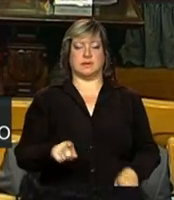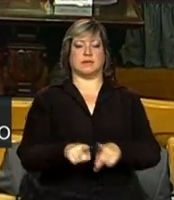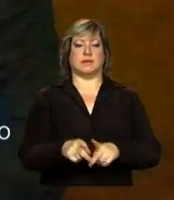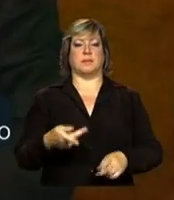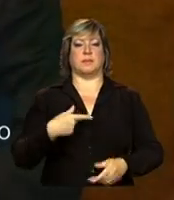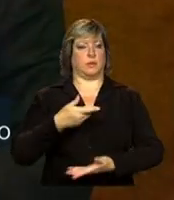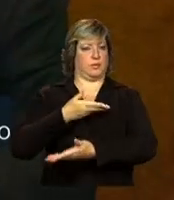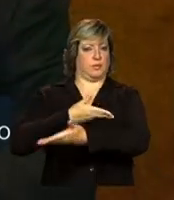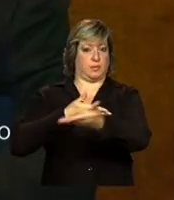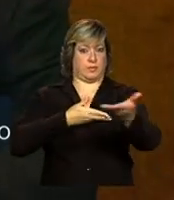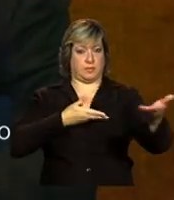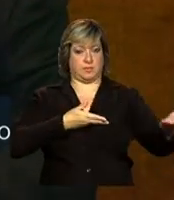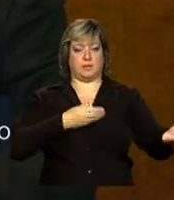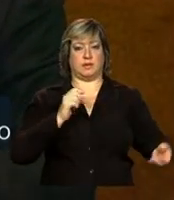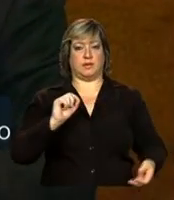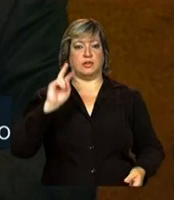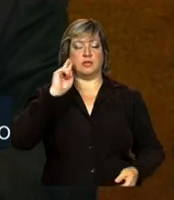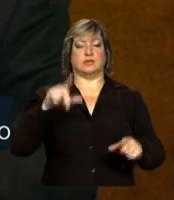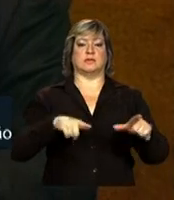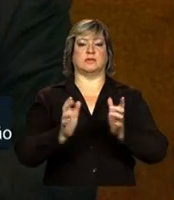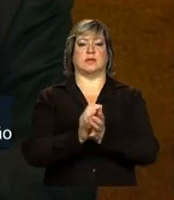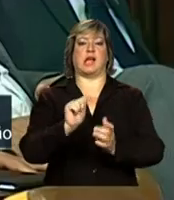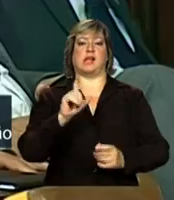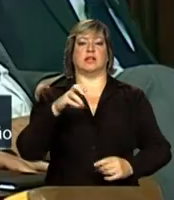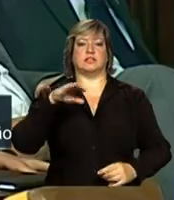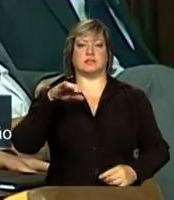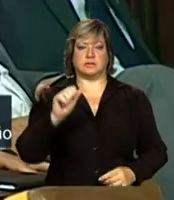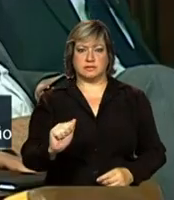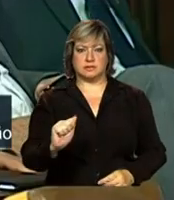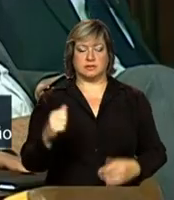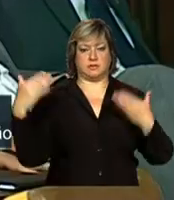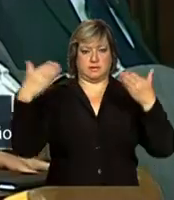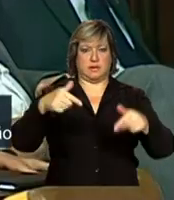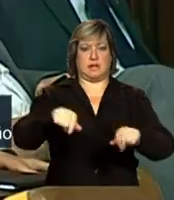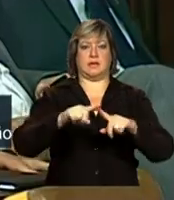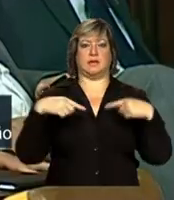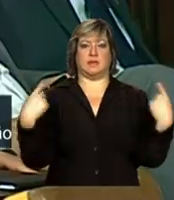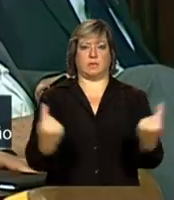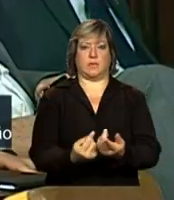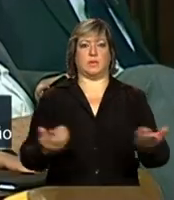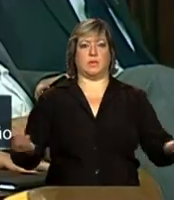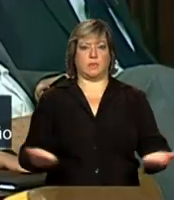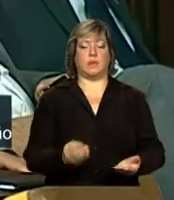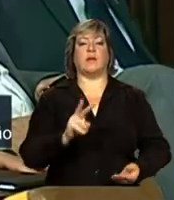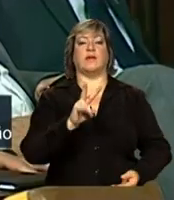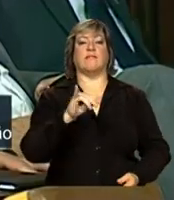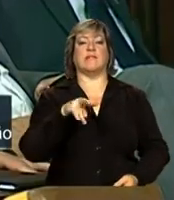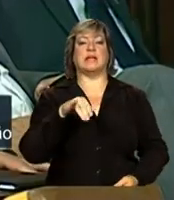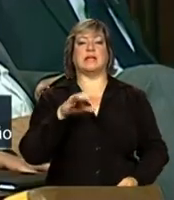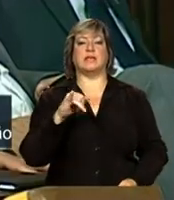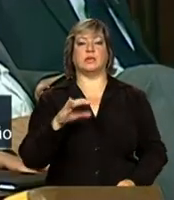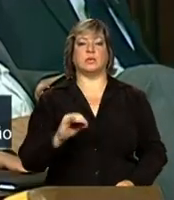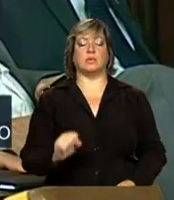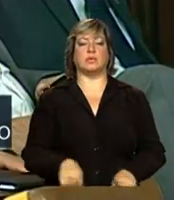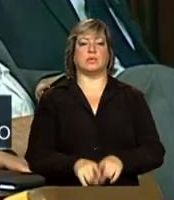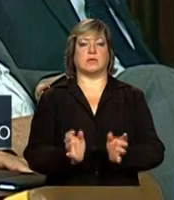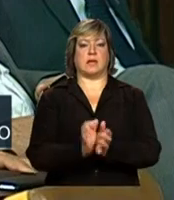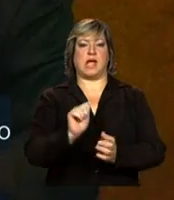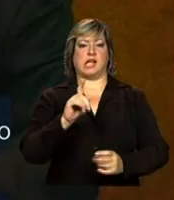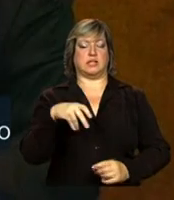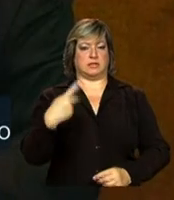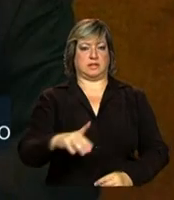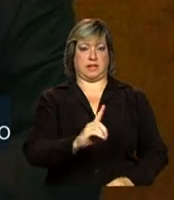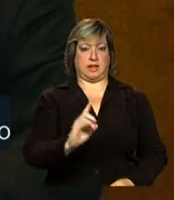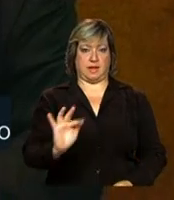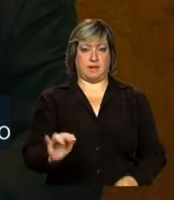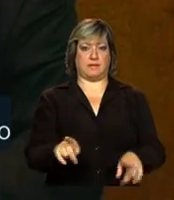meus companheiros dirigentes de agência presente ao evento Vinícius da agência do Distrito Federal